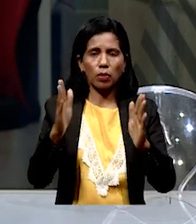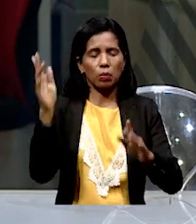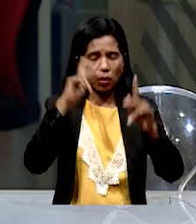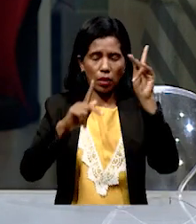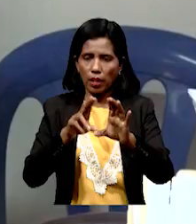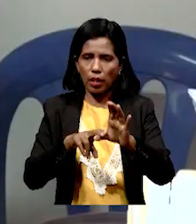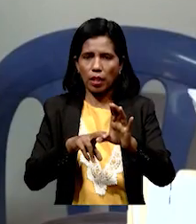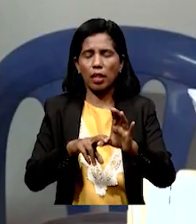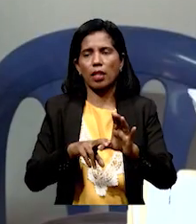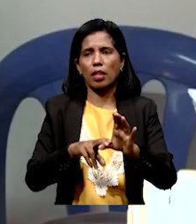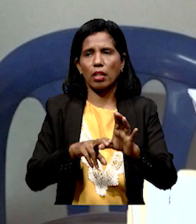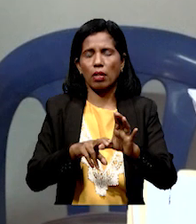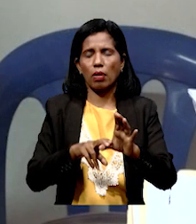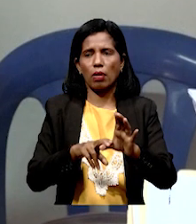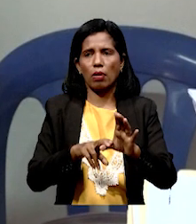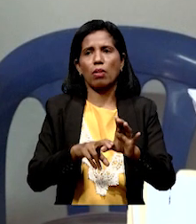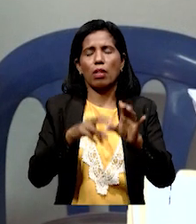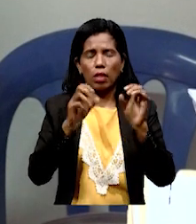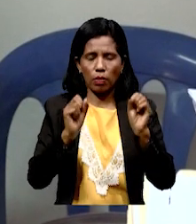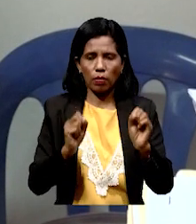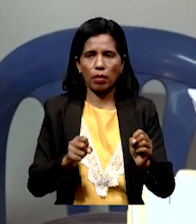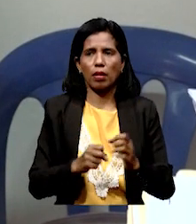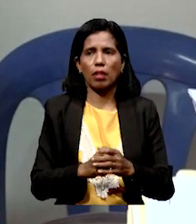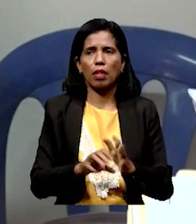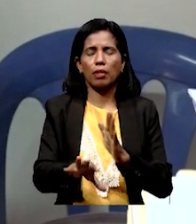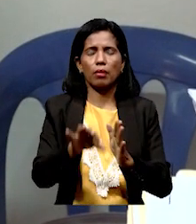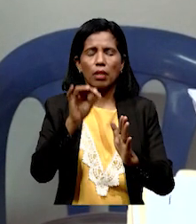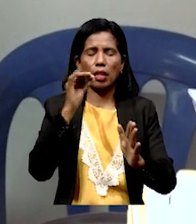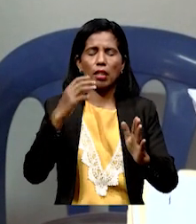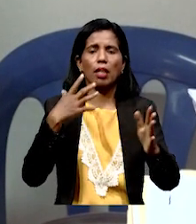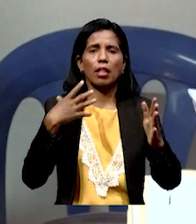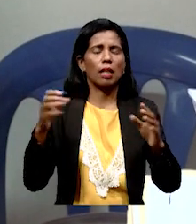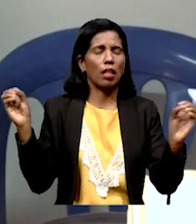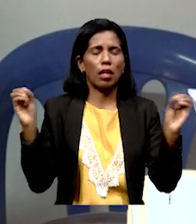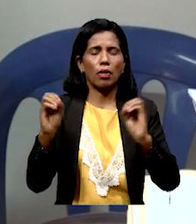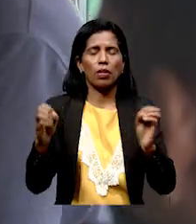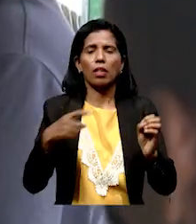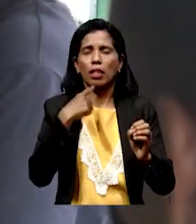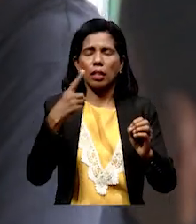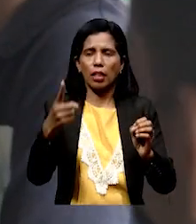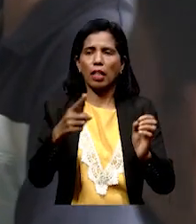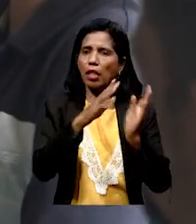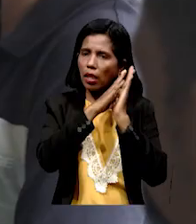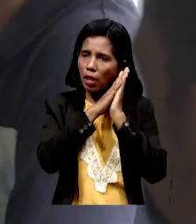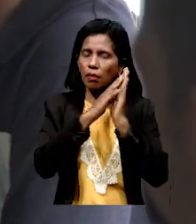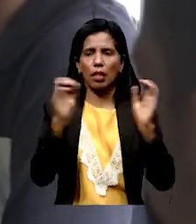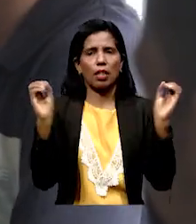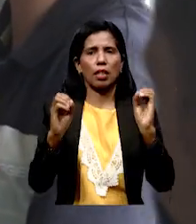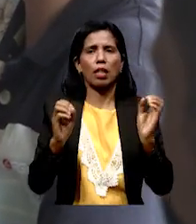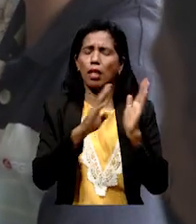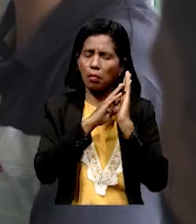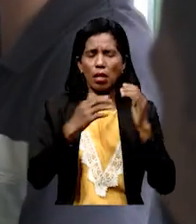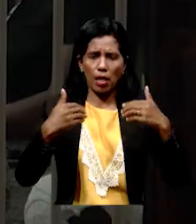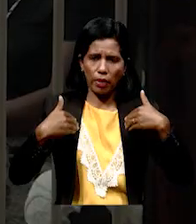dengue. Diretor Serviço Saúde Município de Lê, Agustinha Segurado, hatou a declaração de Ienek Narfatin, bairro